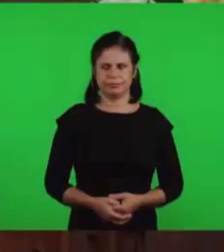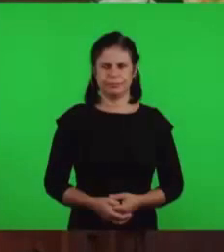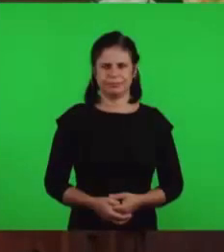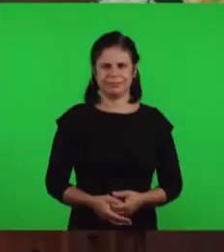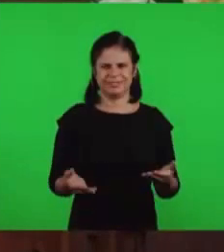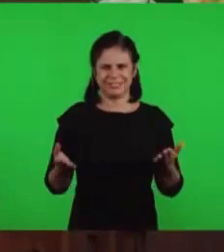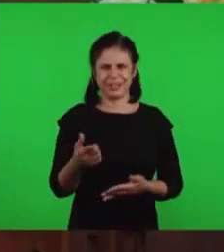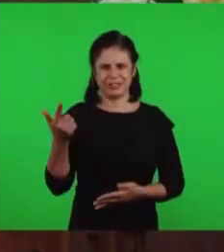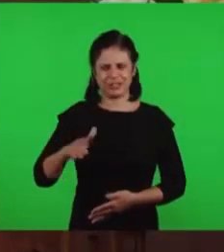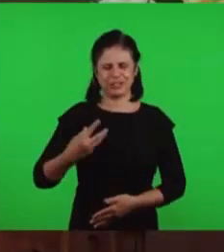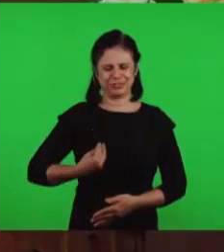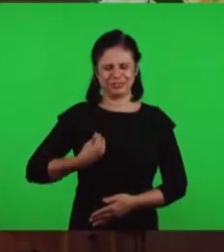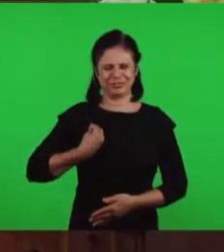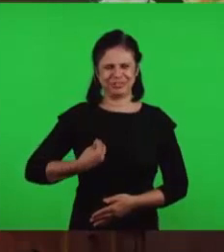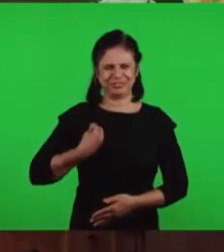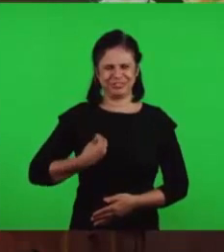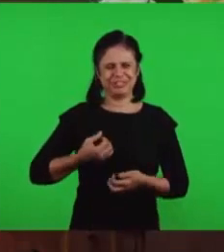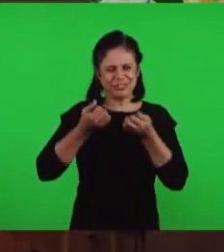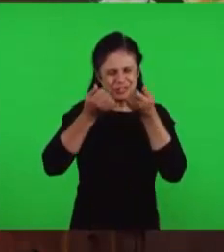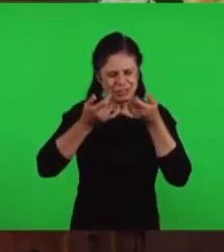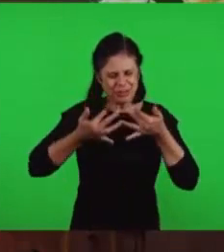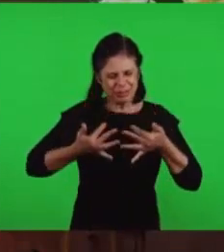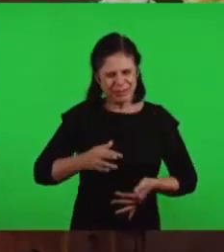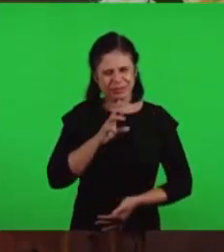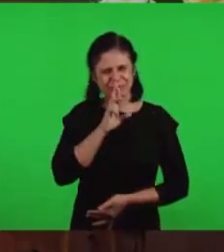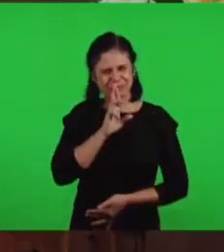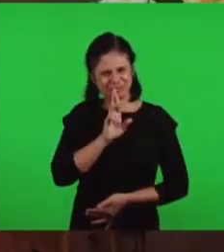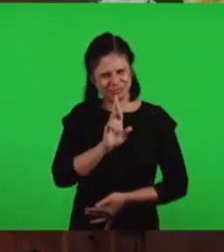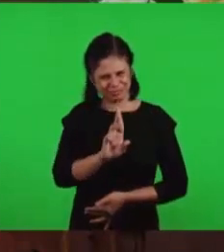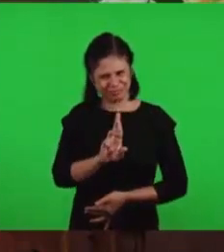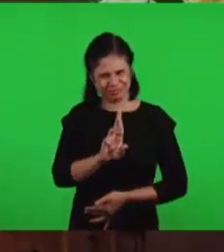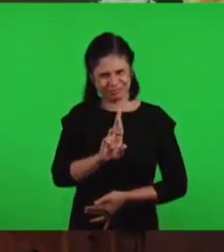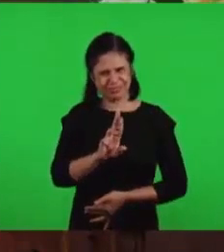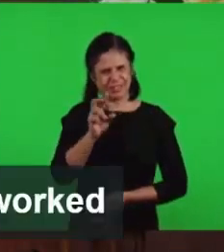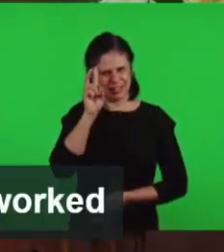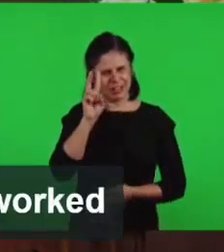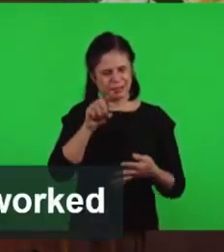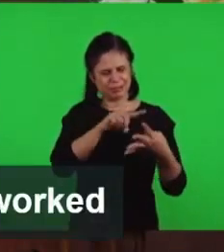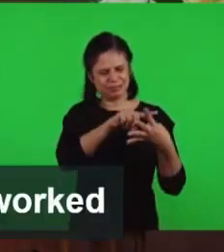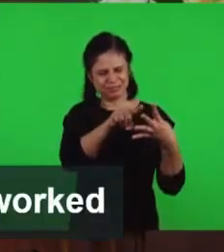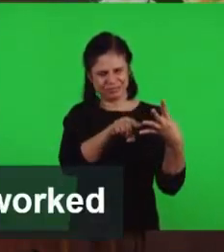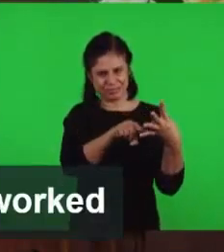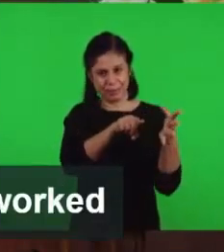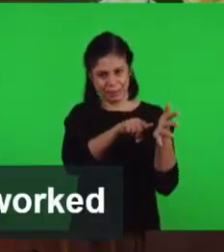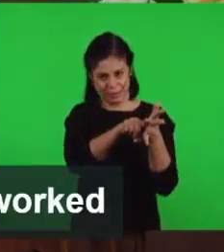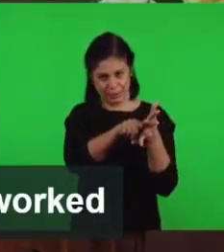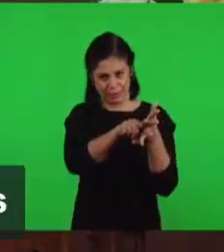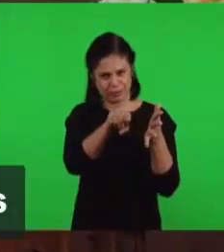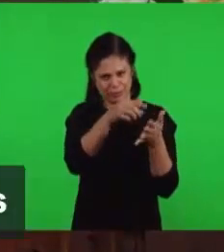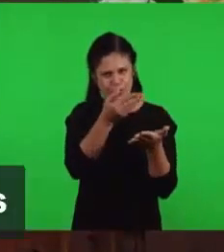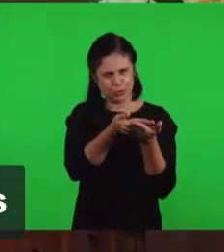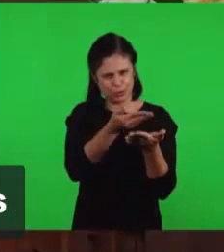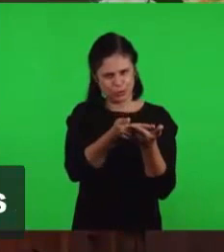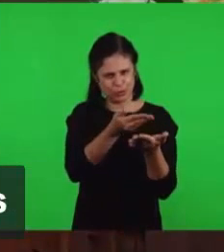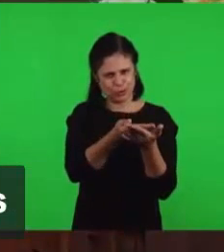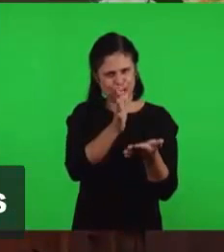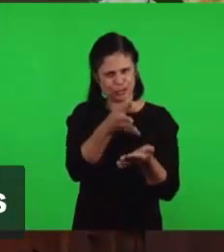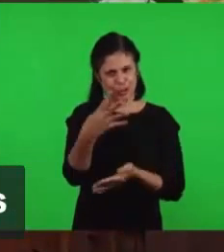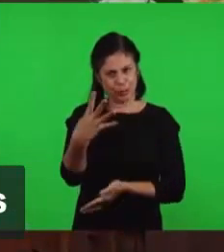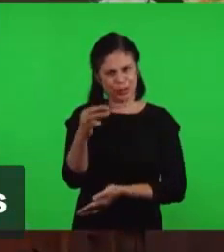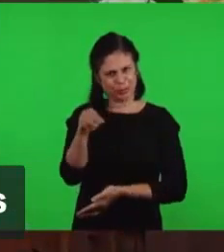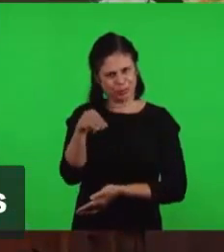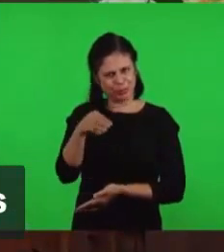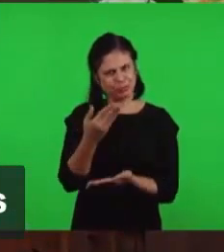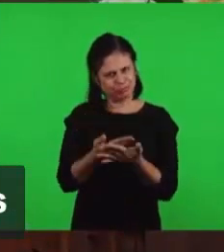estamos de volta para comentar sobre a resposta às quatro perguntas que foram formuladas e que os irmãos trabalharam nelas desses quatro minutos